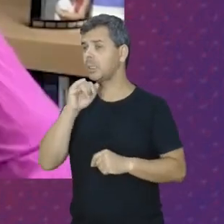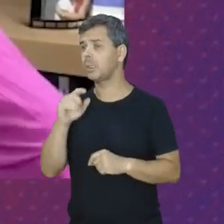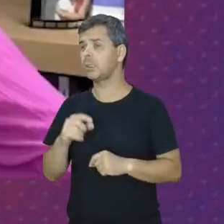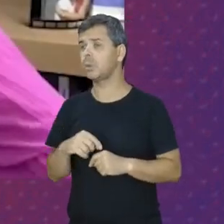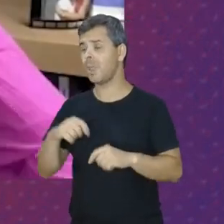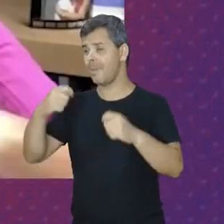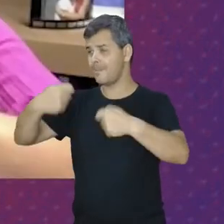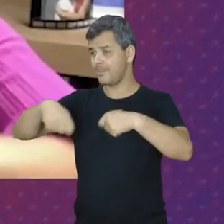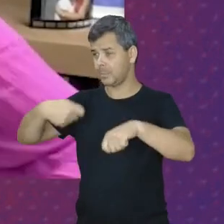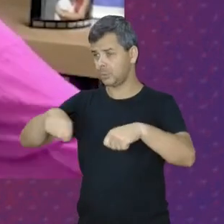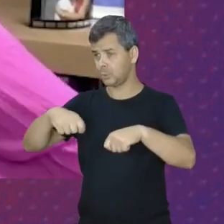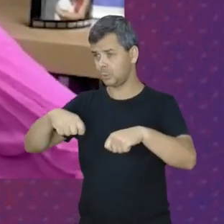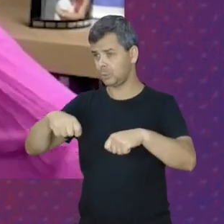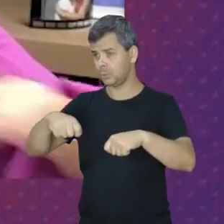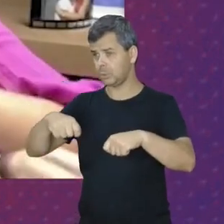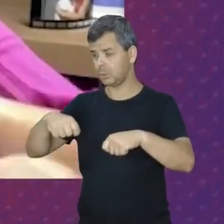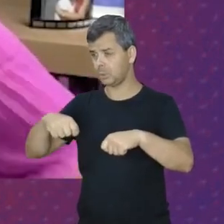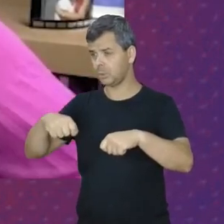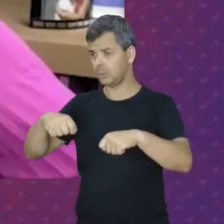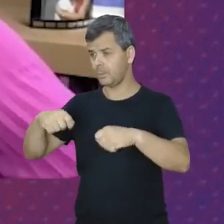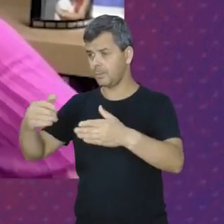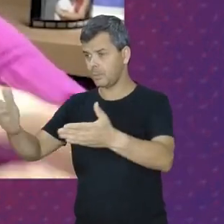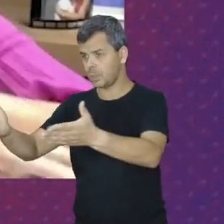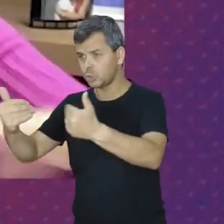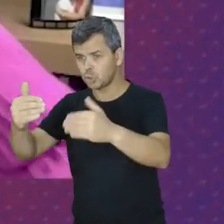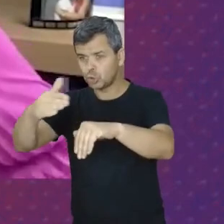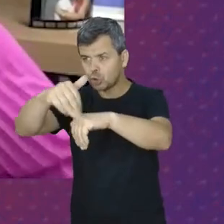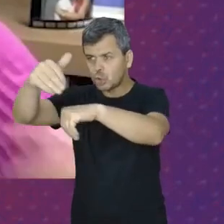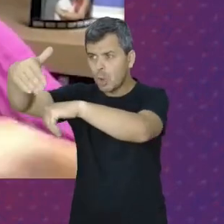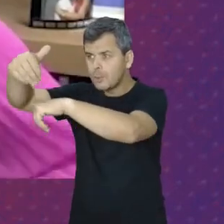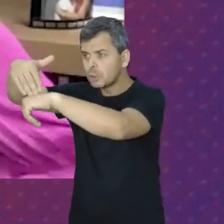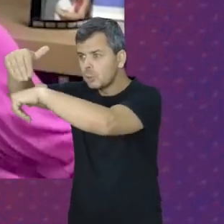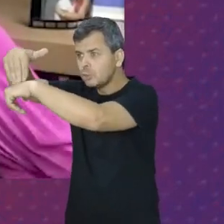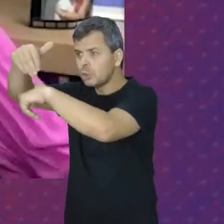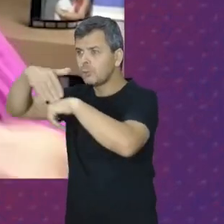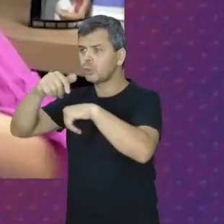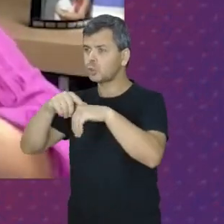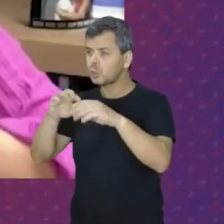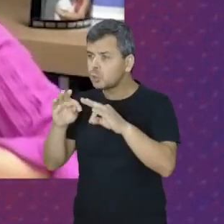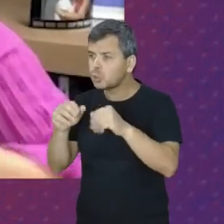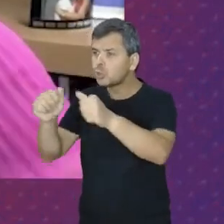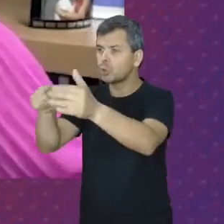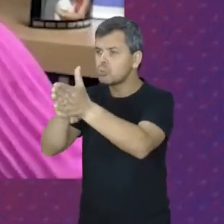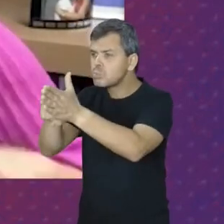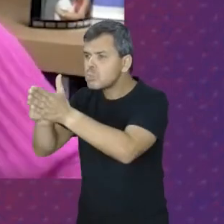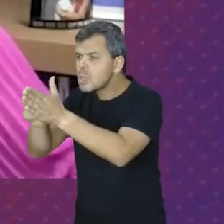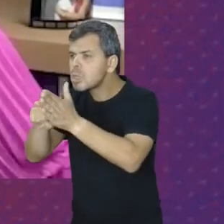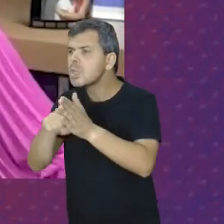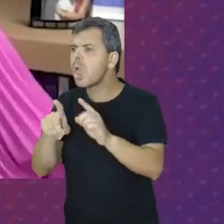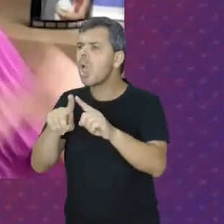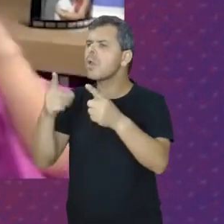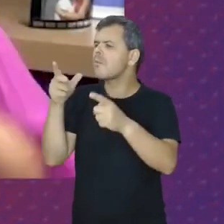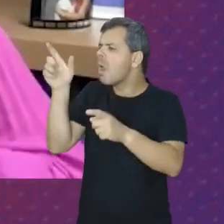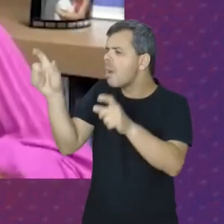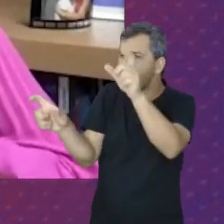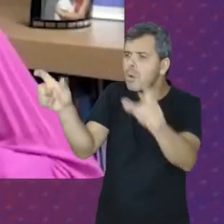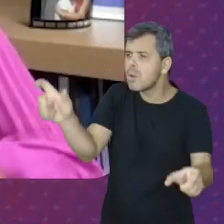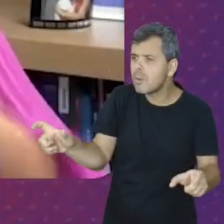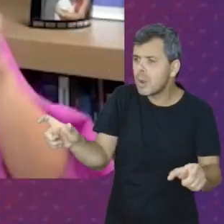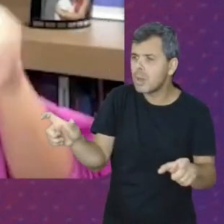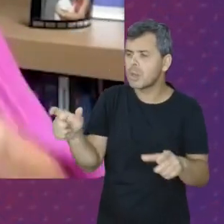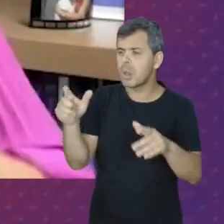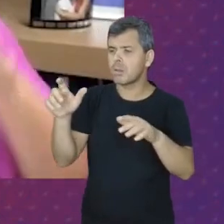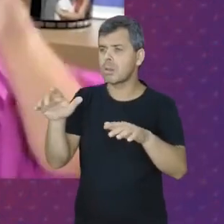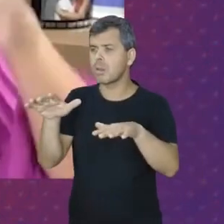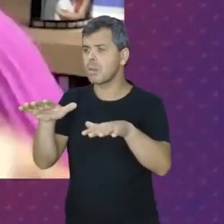é preciso que a gente traga os dados todos separados para a gente poder ver quem são essas mulheres na